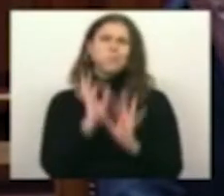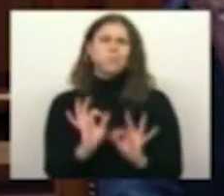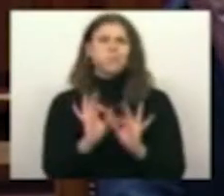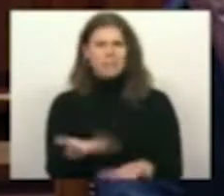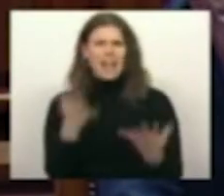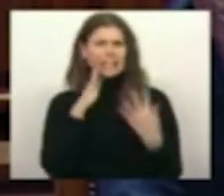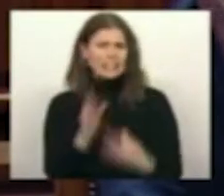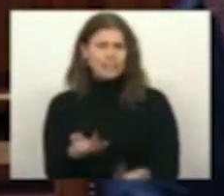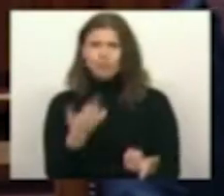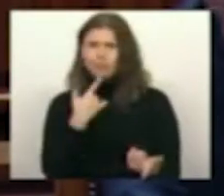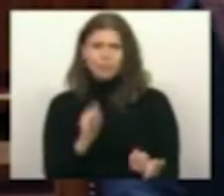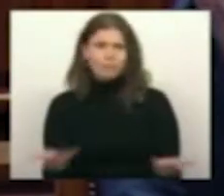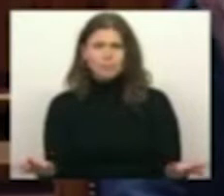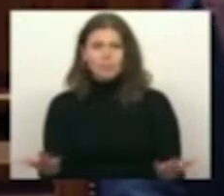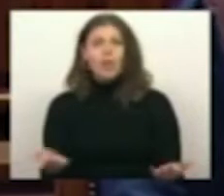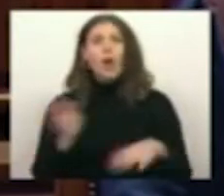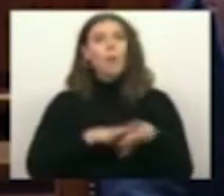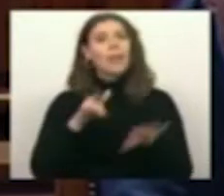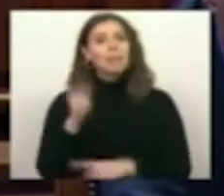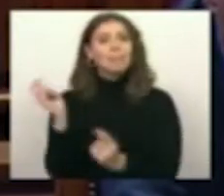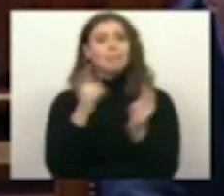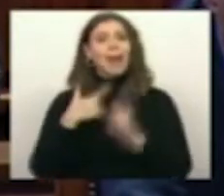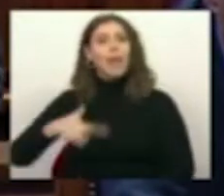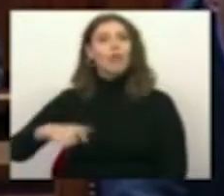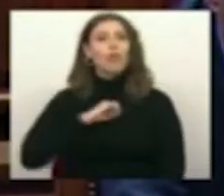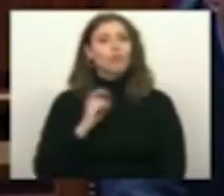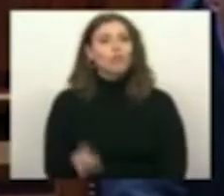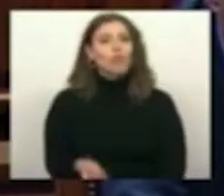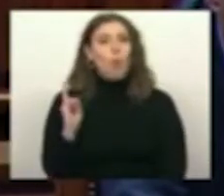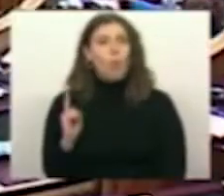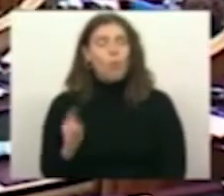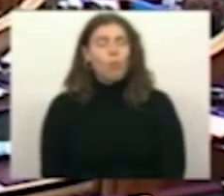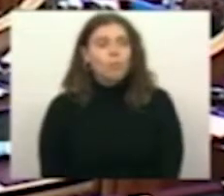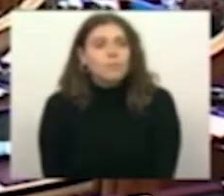neste contexto. E por isso o nosso debate não é...